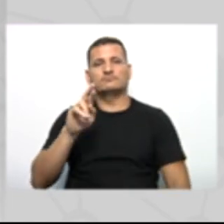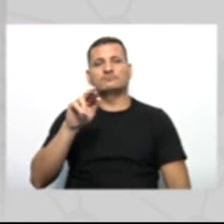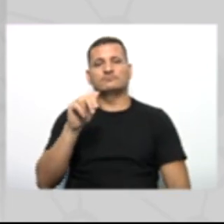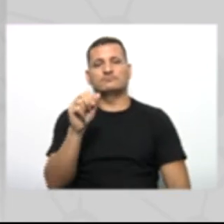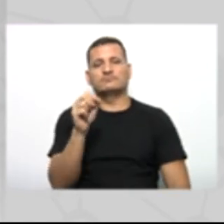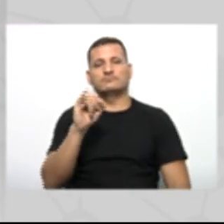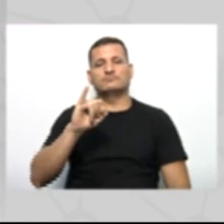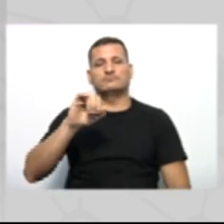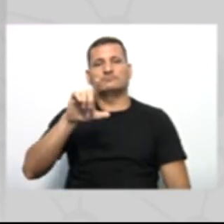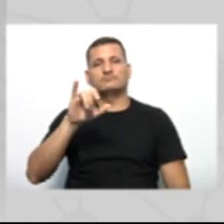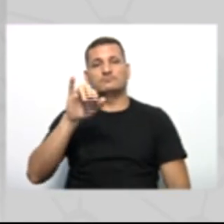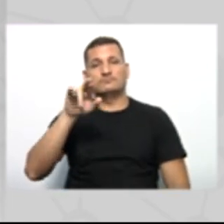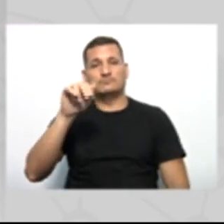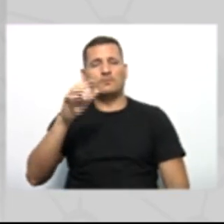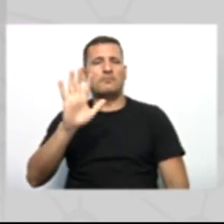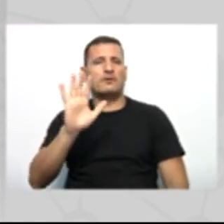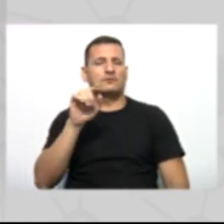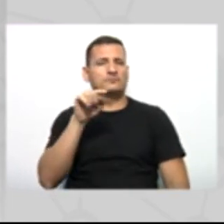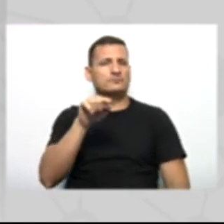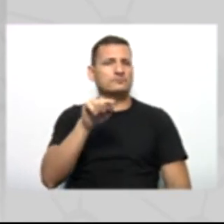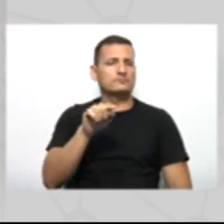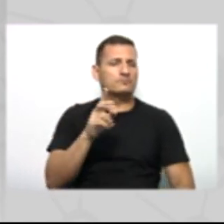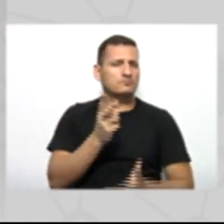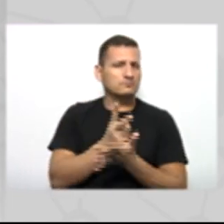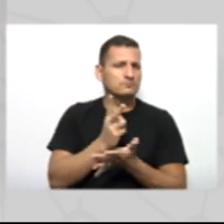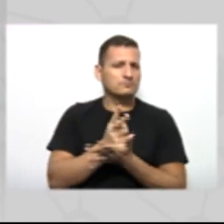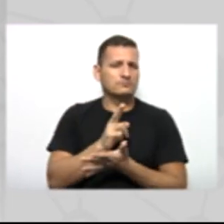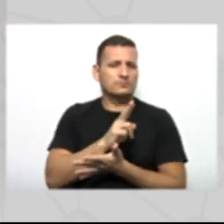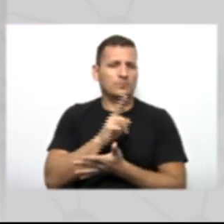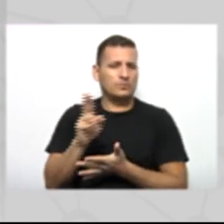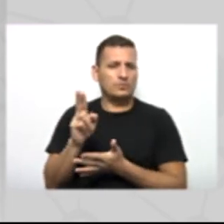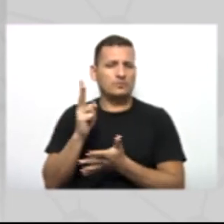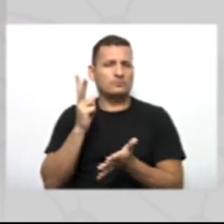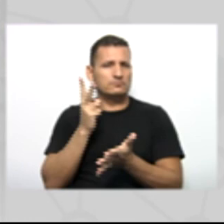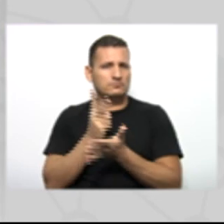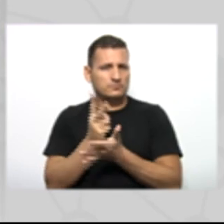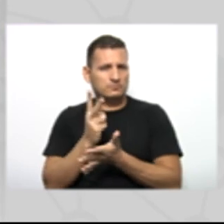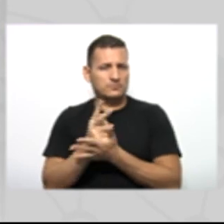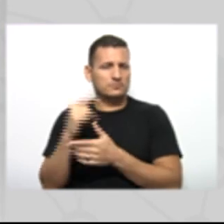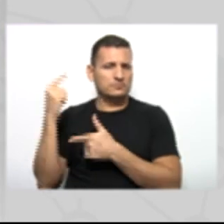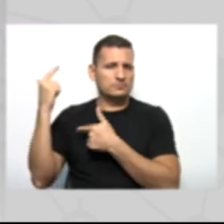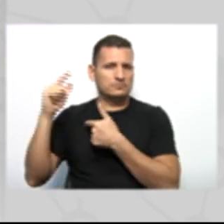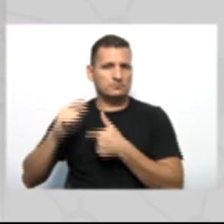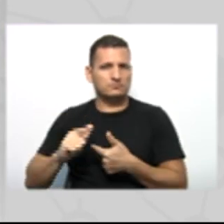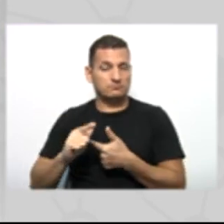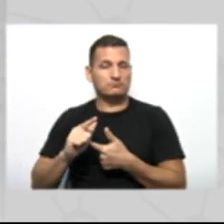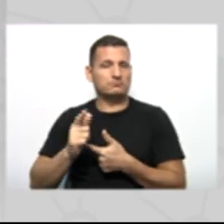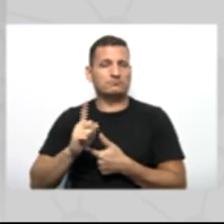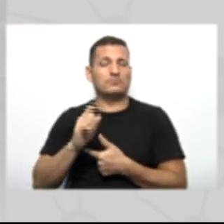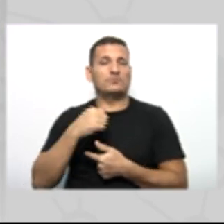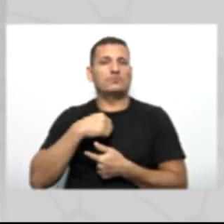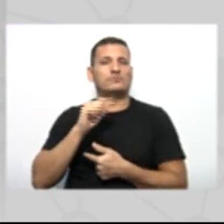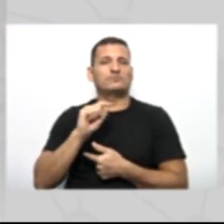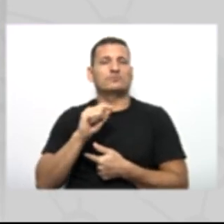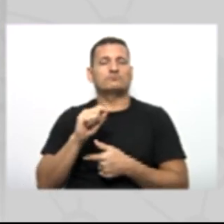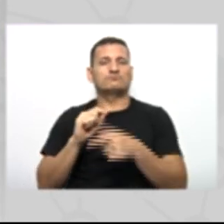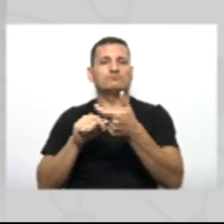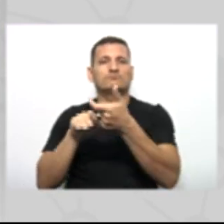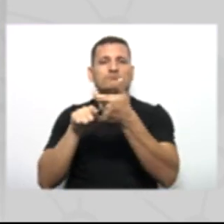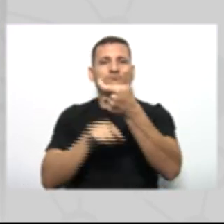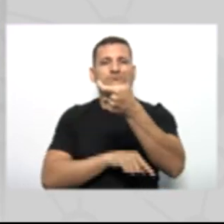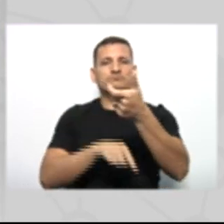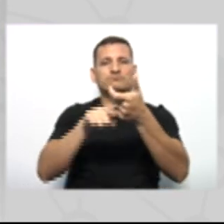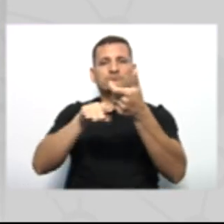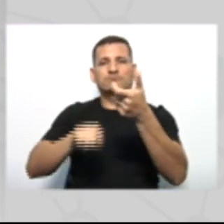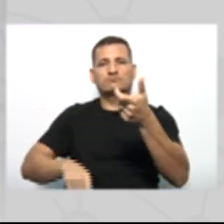os times não vão ter o mesmo nome e a mesma tradição. Então aí eu vou criar uma classe filha que é dessas características, só que